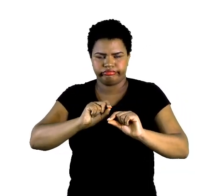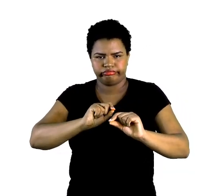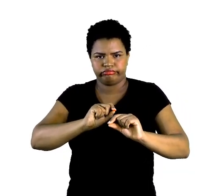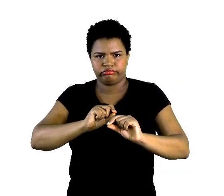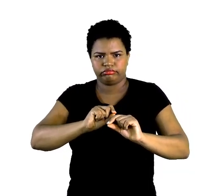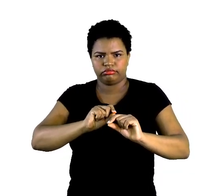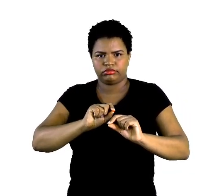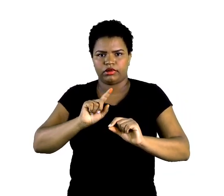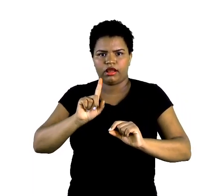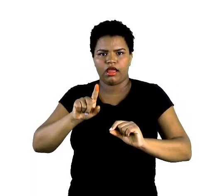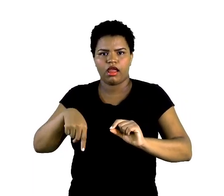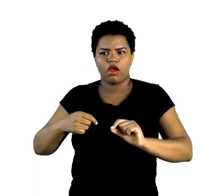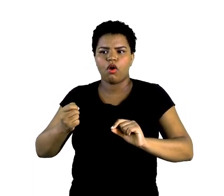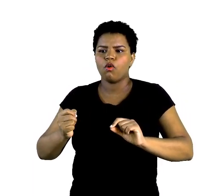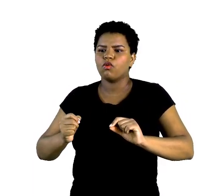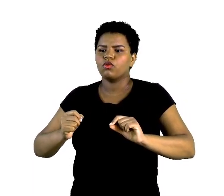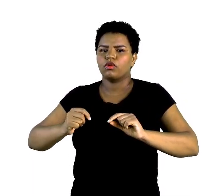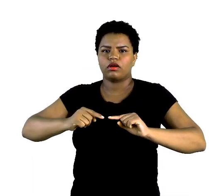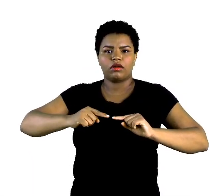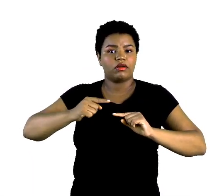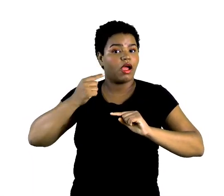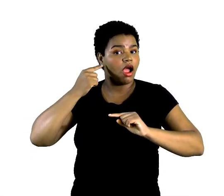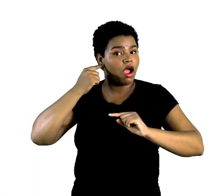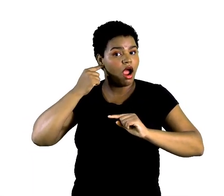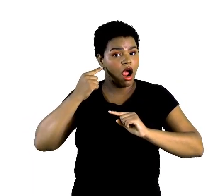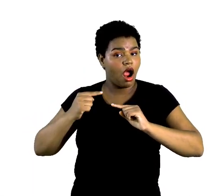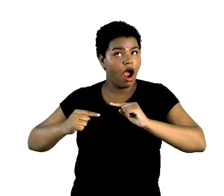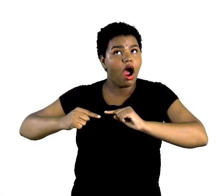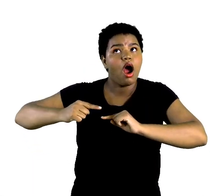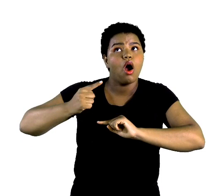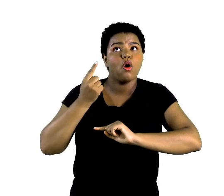o volume